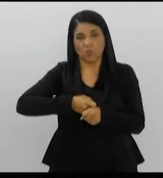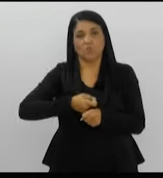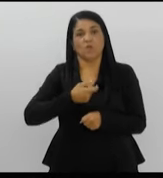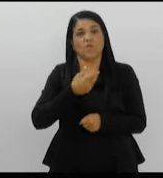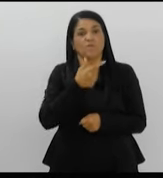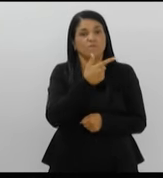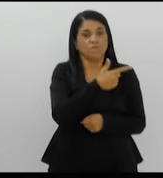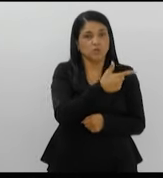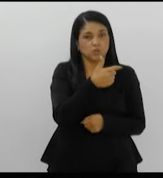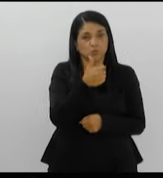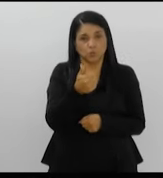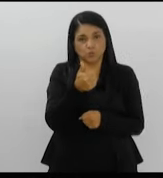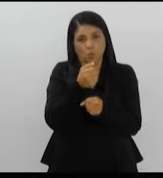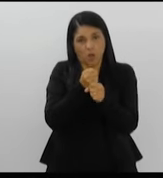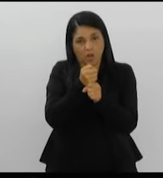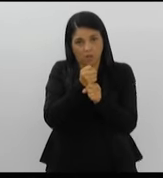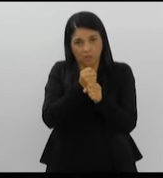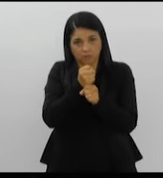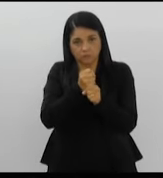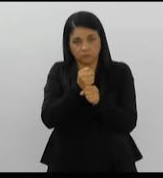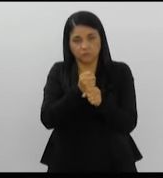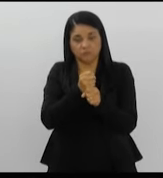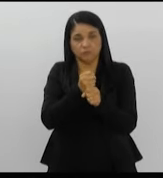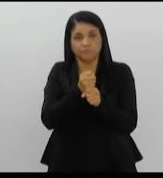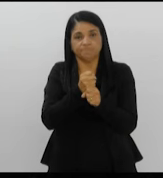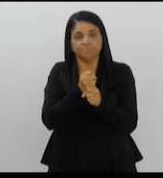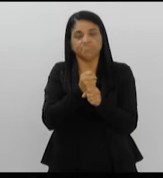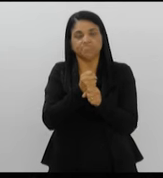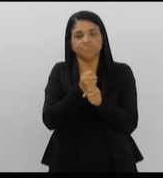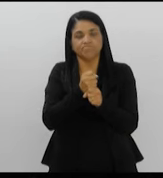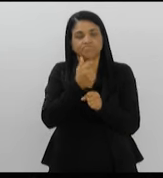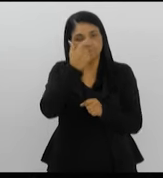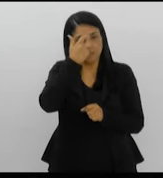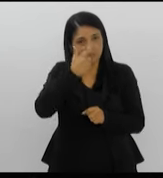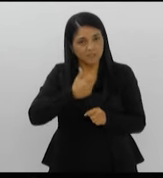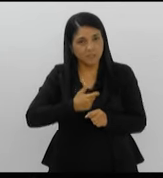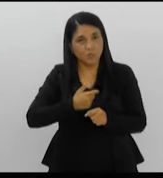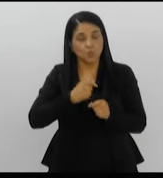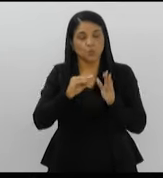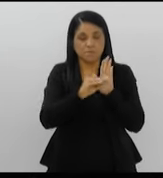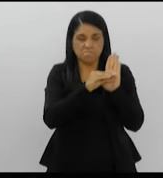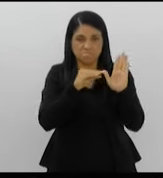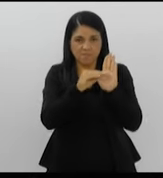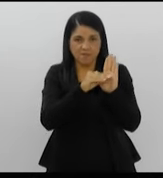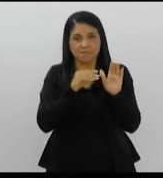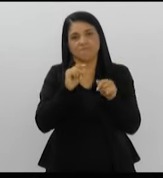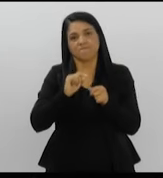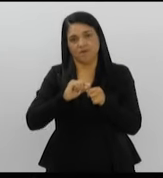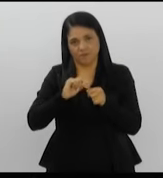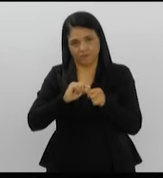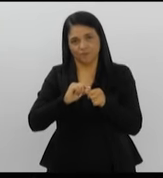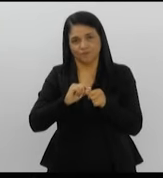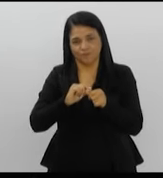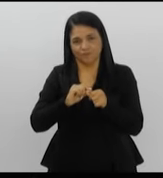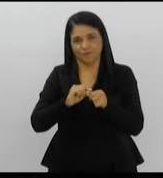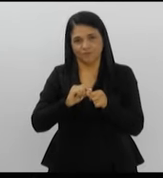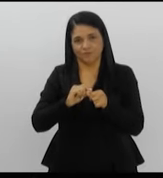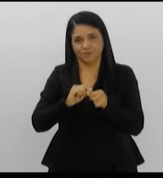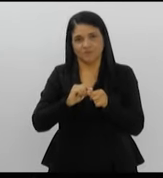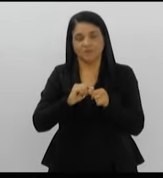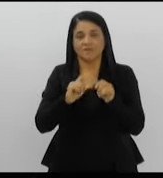21 anos que eu faço esta emenda, deputado Josemar, na